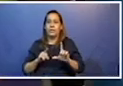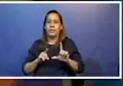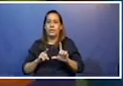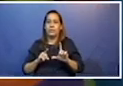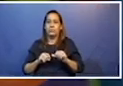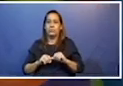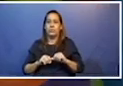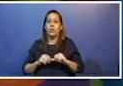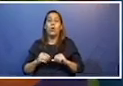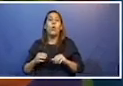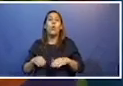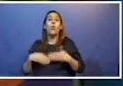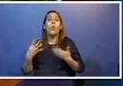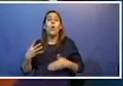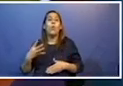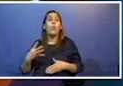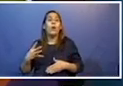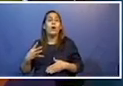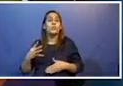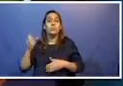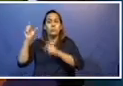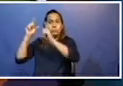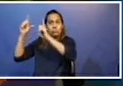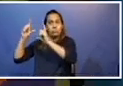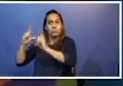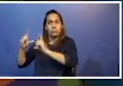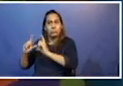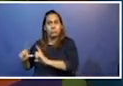Qual dos 4 animais será que é esse?